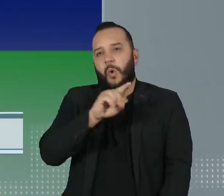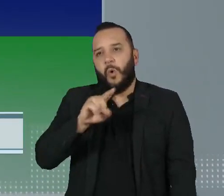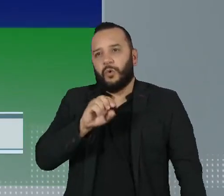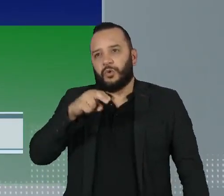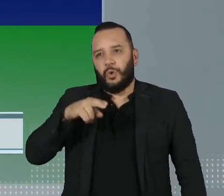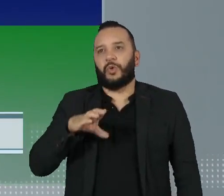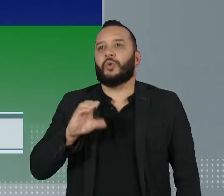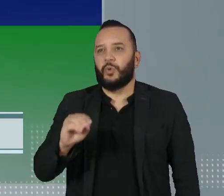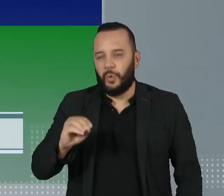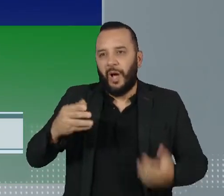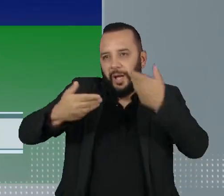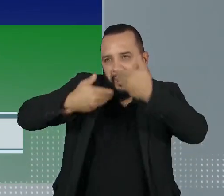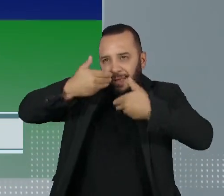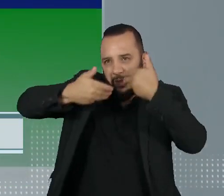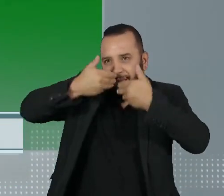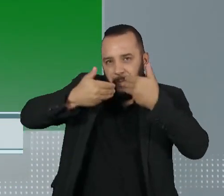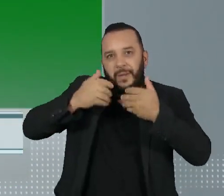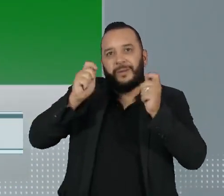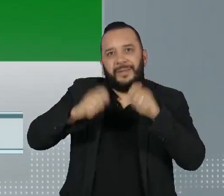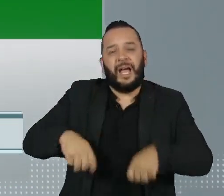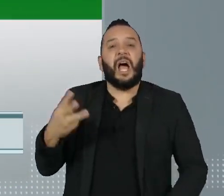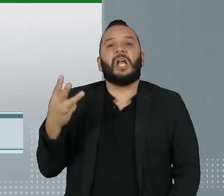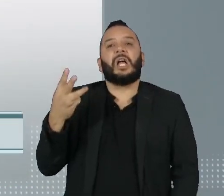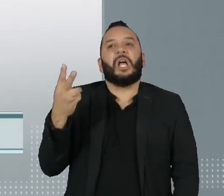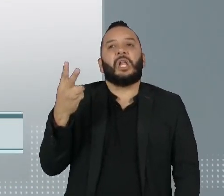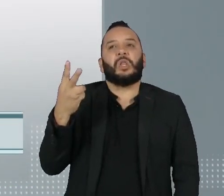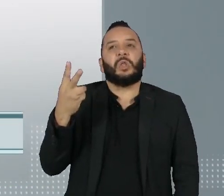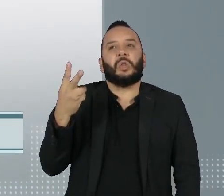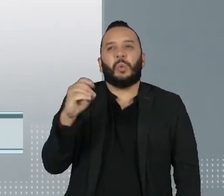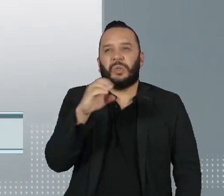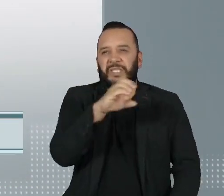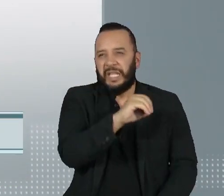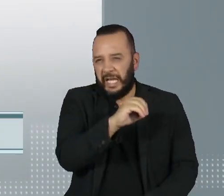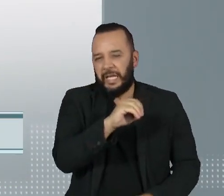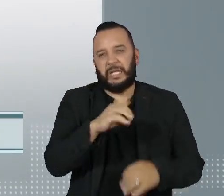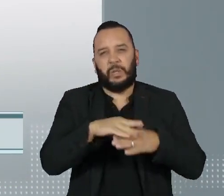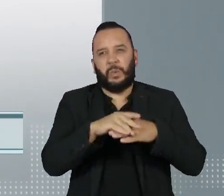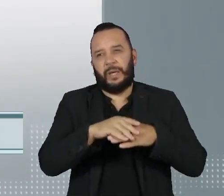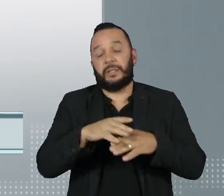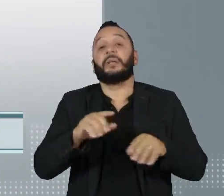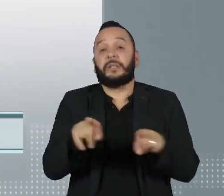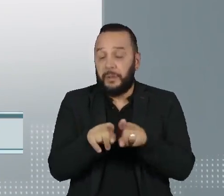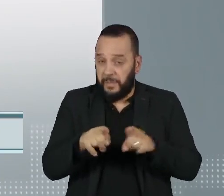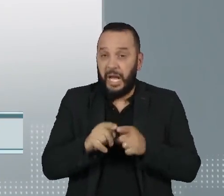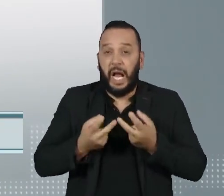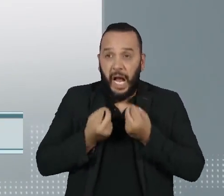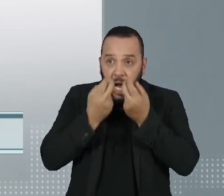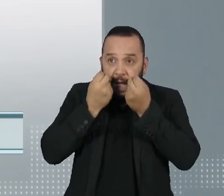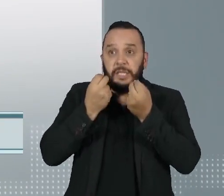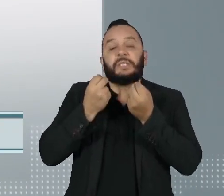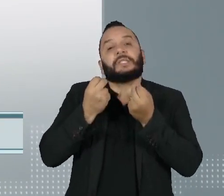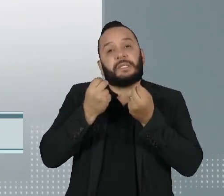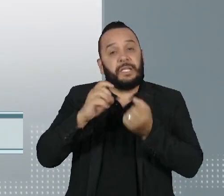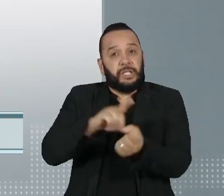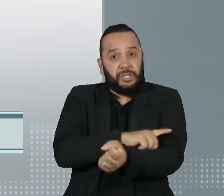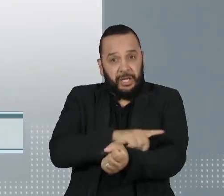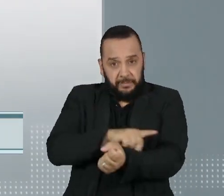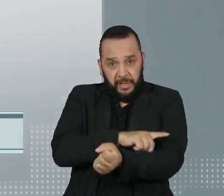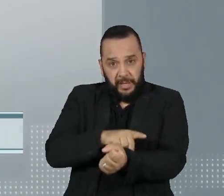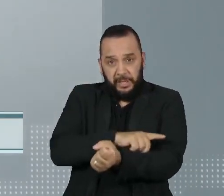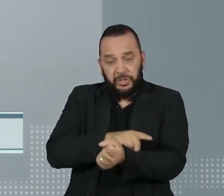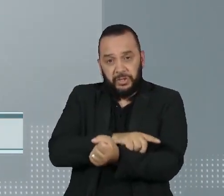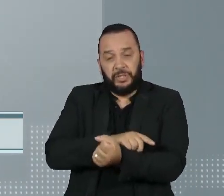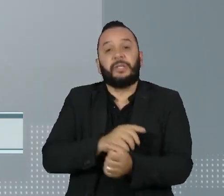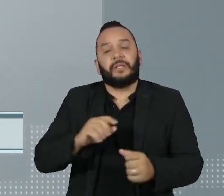ser aplicado em mais de 200 patologias, entre elas tipos de câncer, diabetes e até